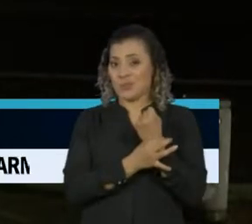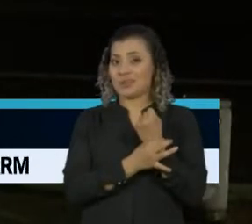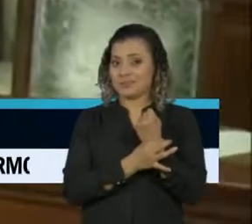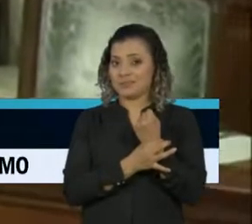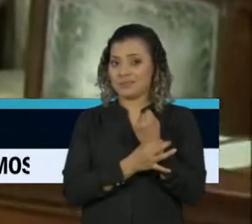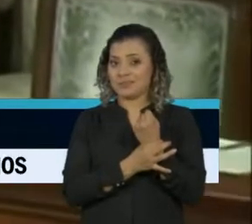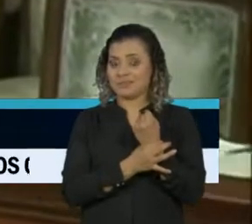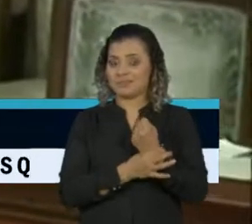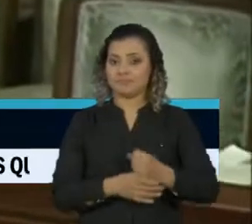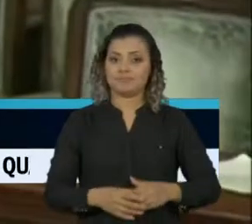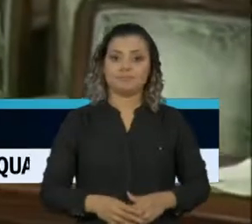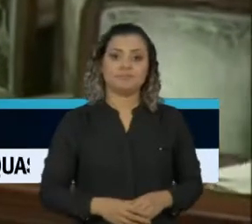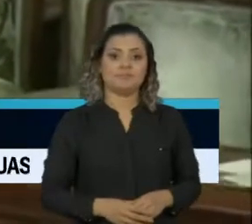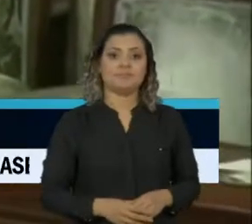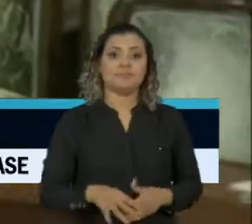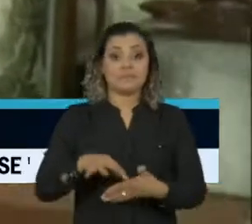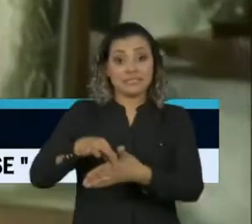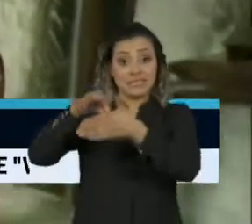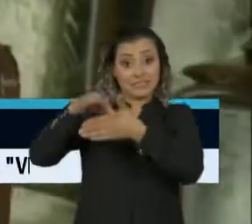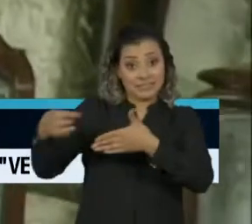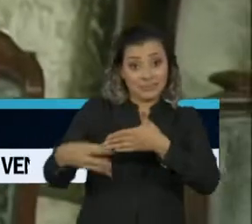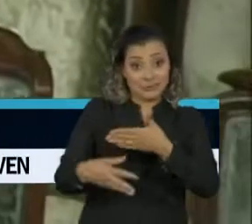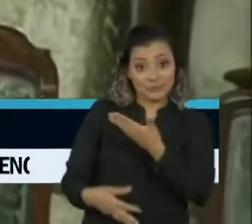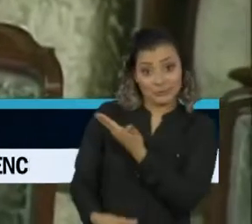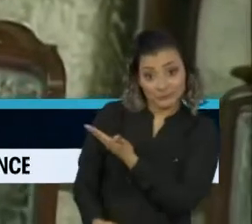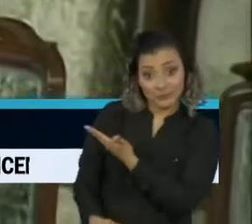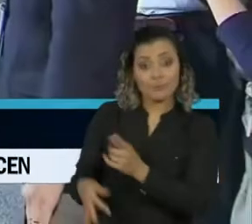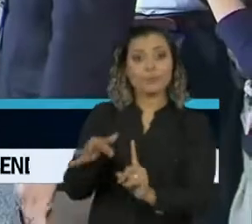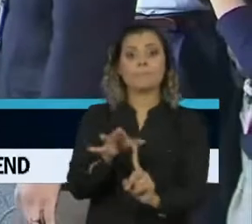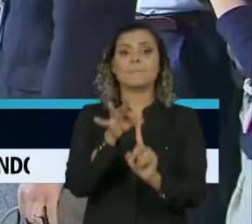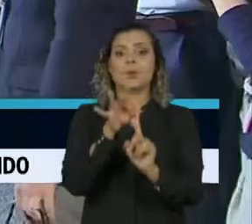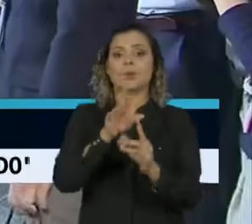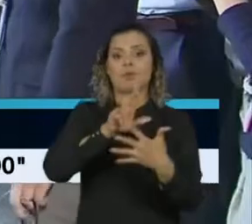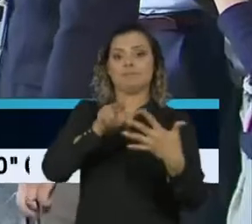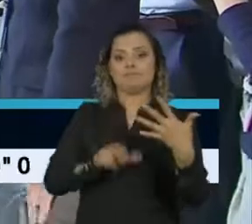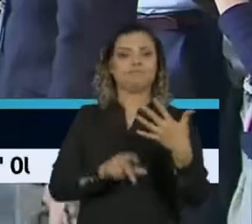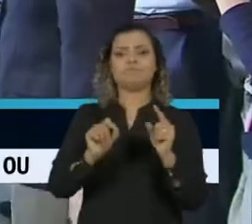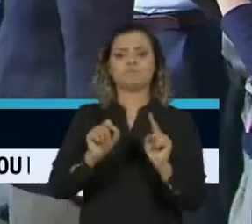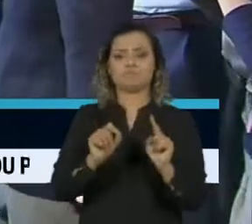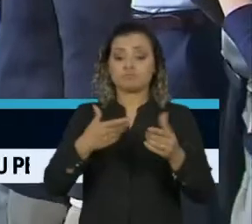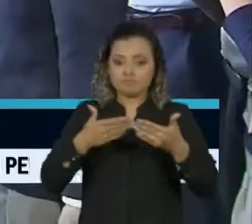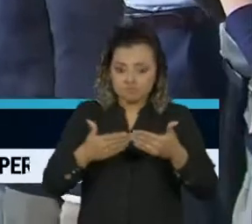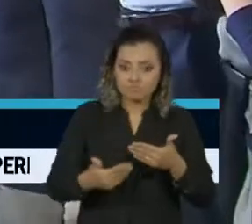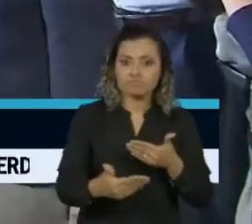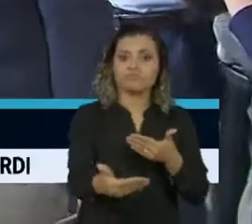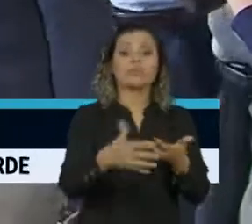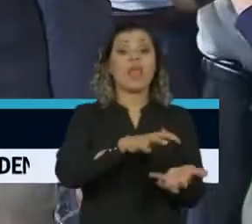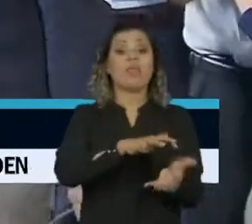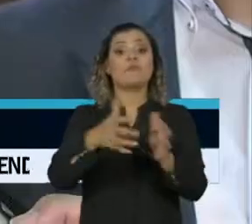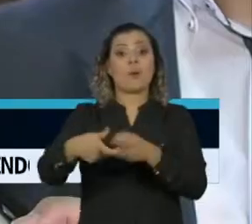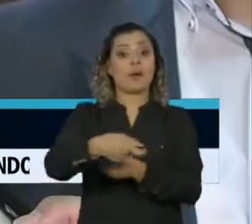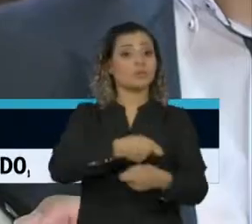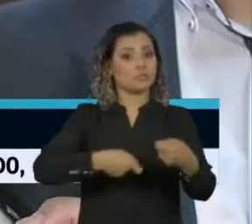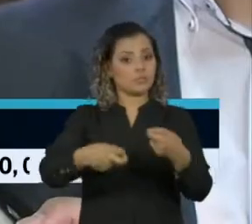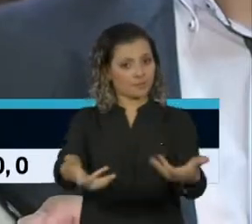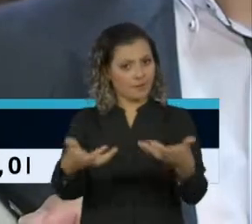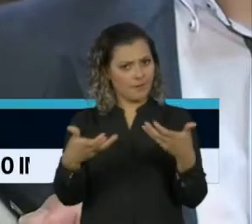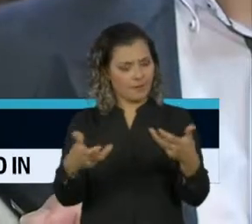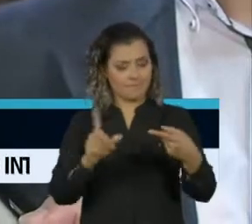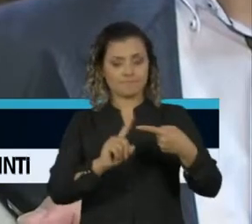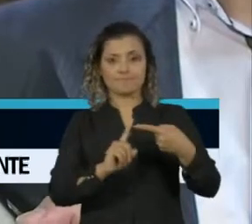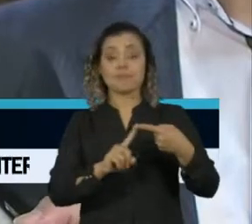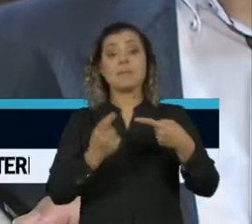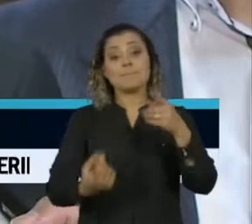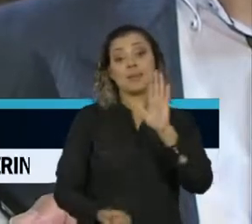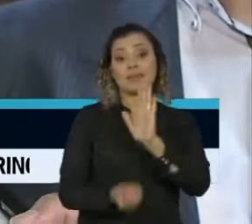nacional o novo líder reiterou suas prioridades ele quer levar adiante uma reforma administrativa